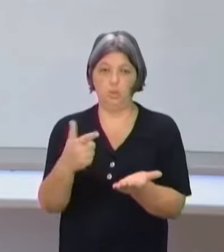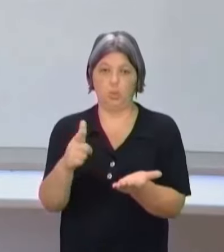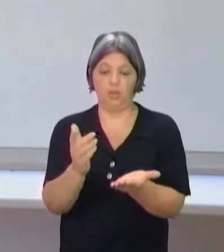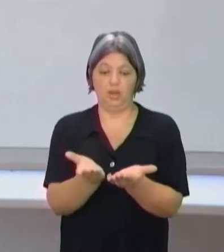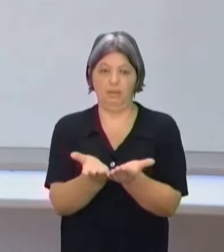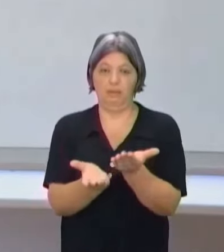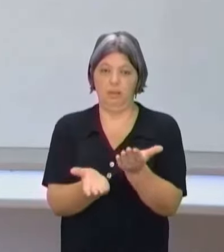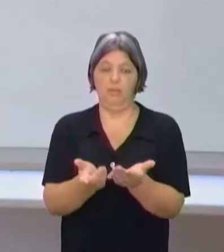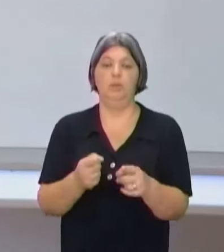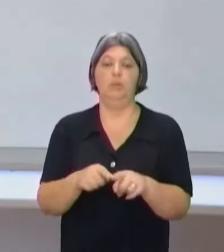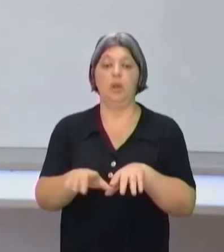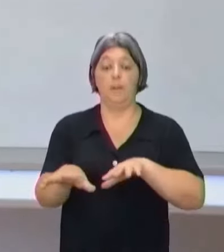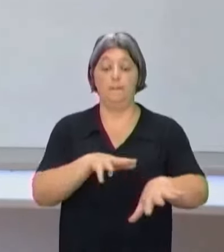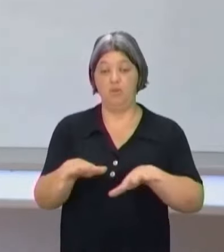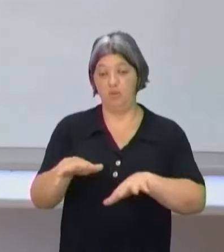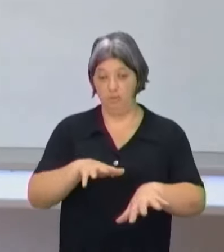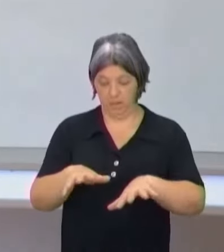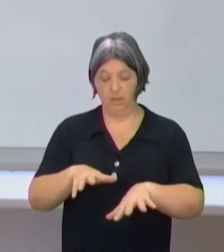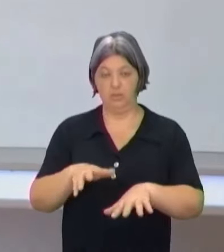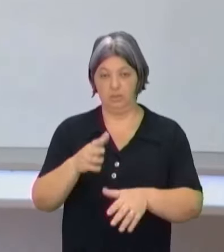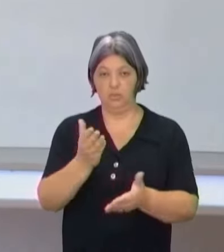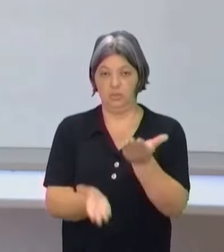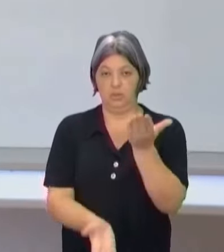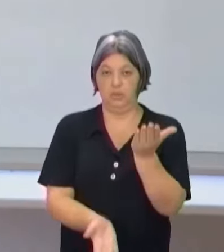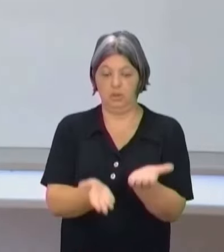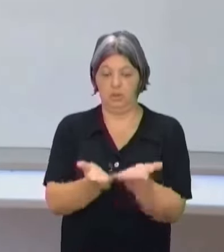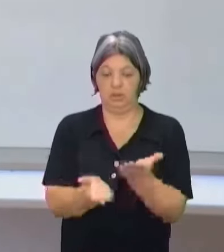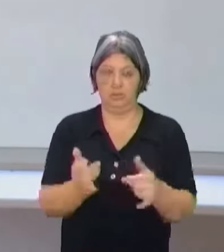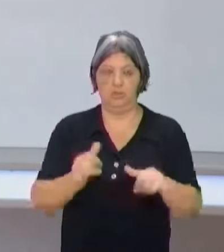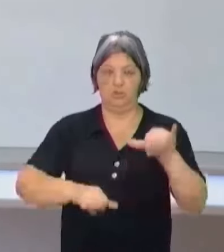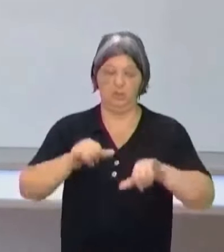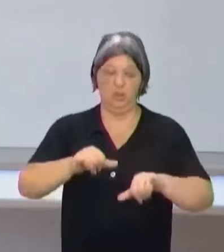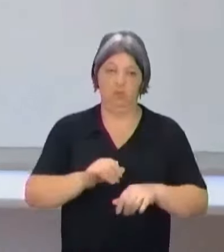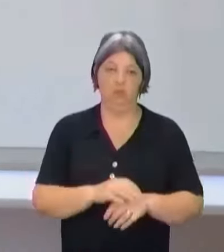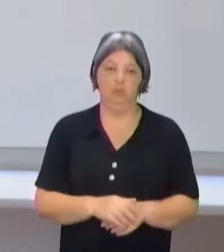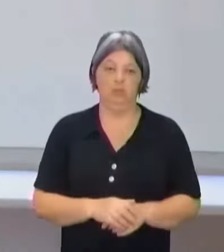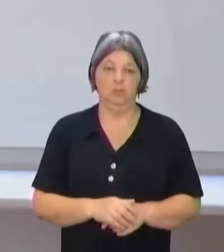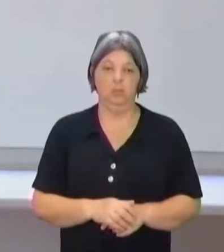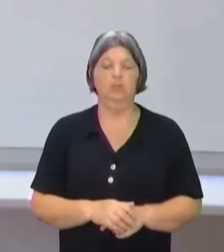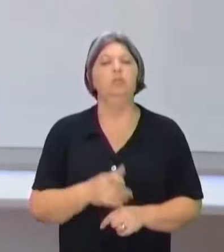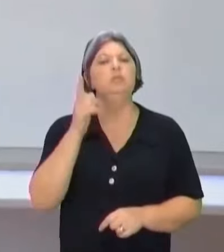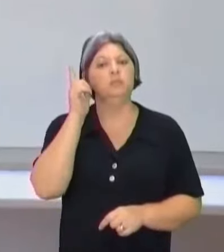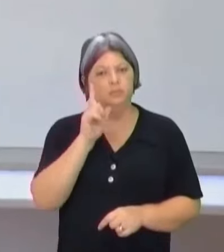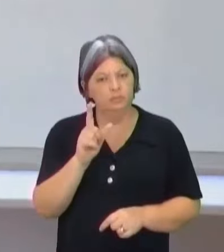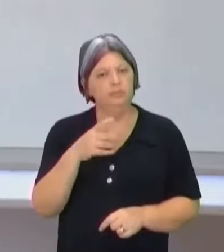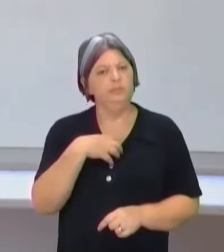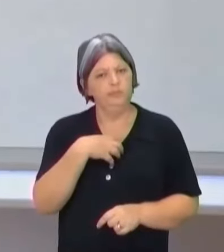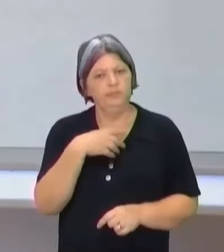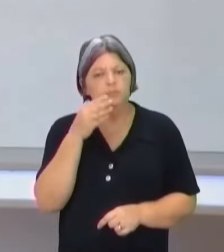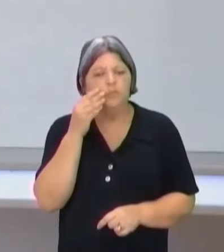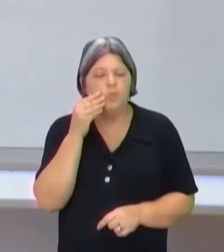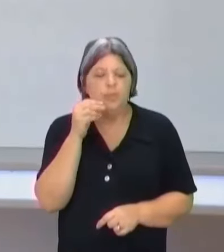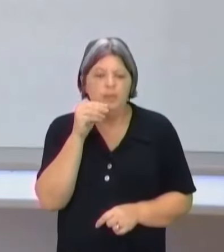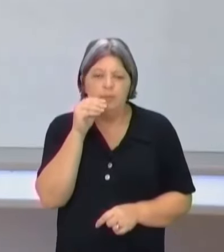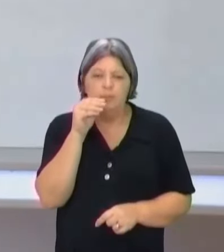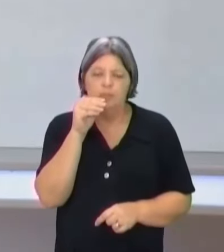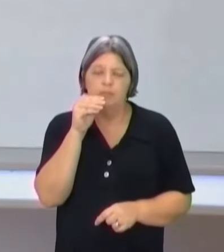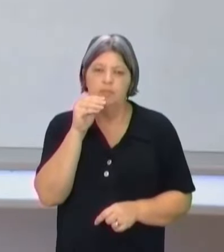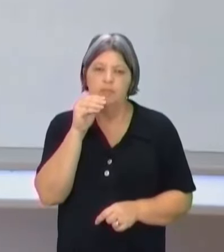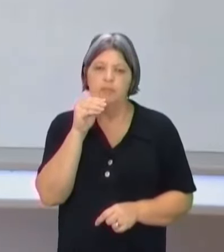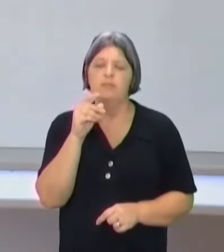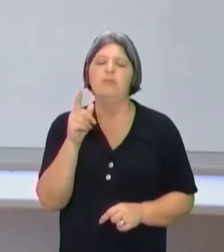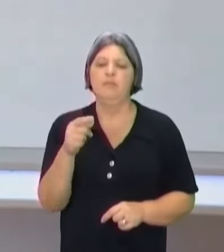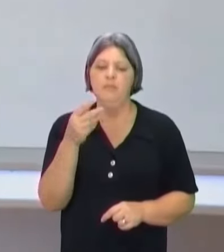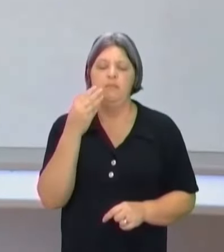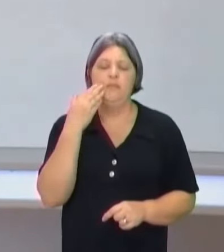Da perturbação deste equilíbrio químico, que a gente consegue sentir mesmo, né? Então, não é nem visual,